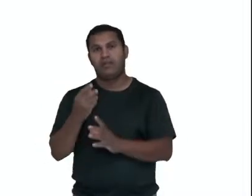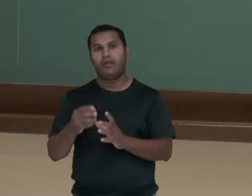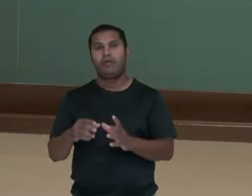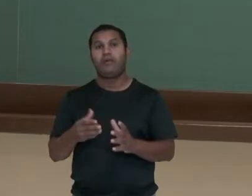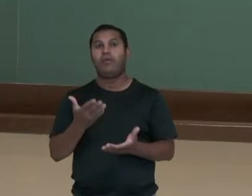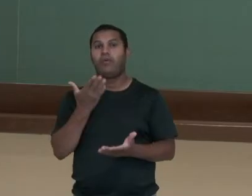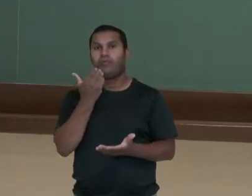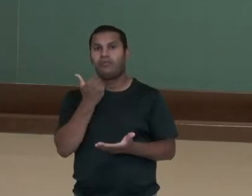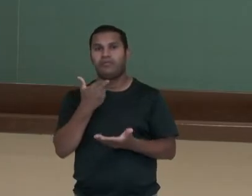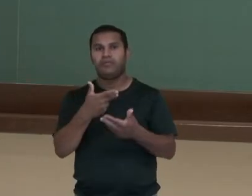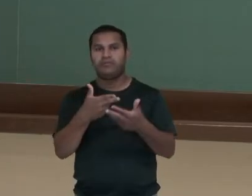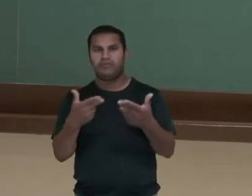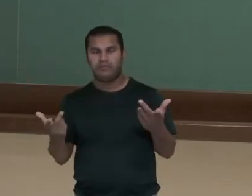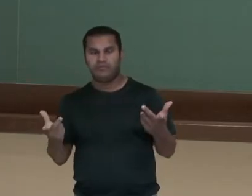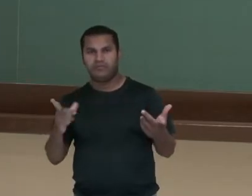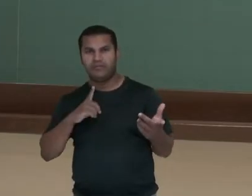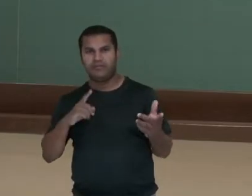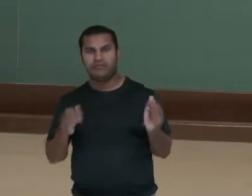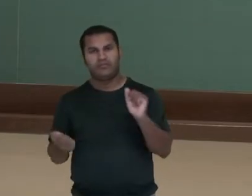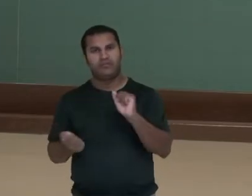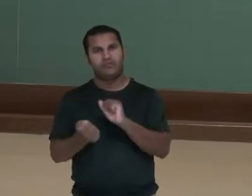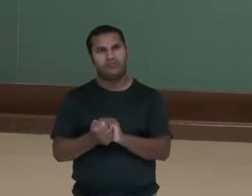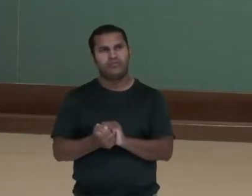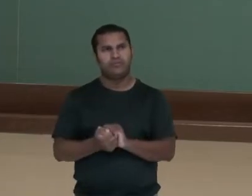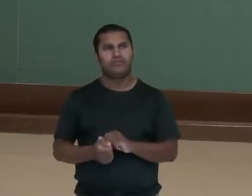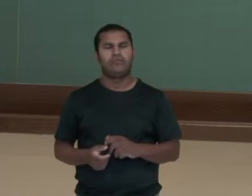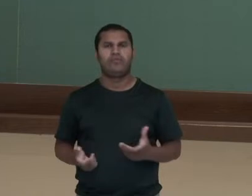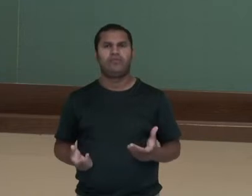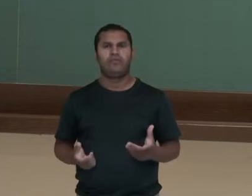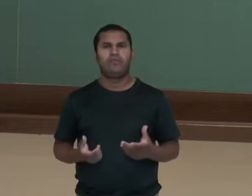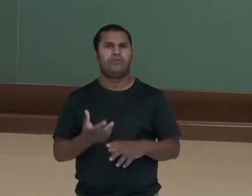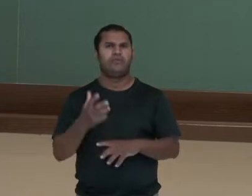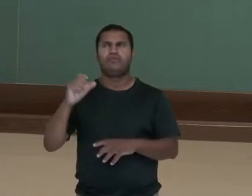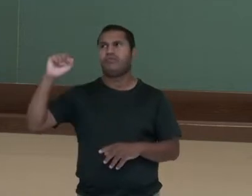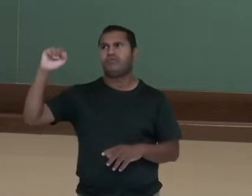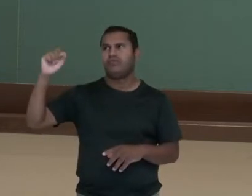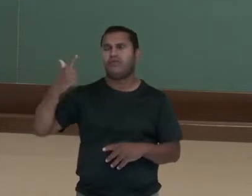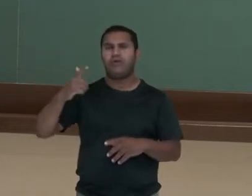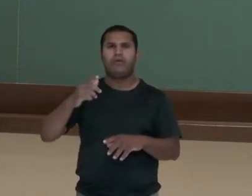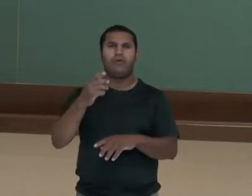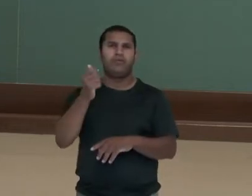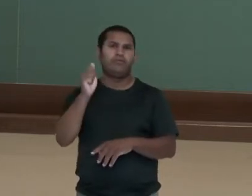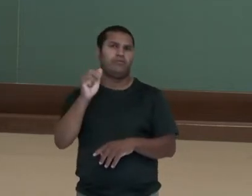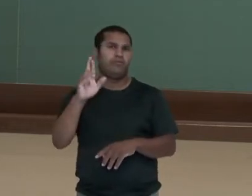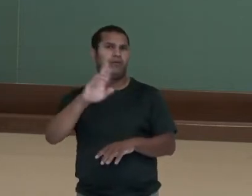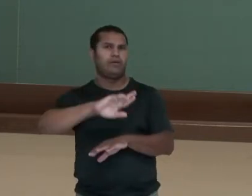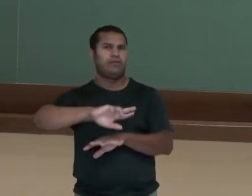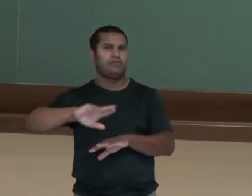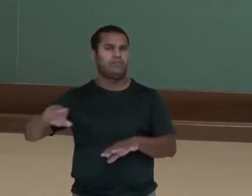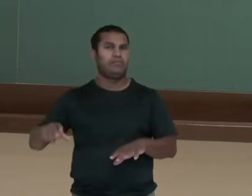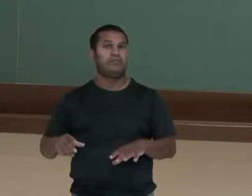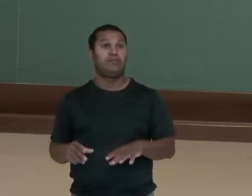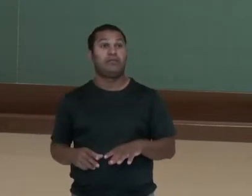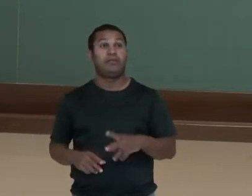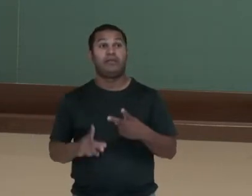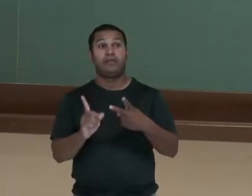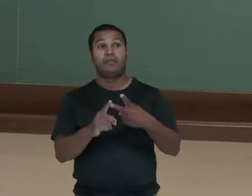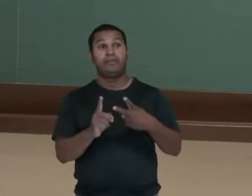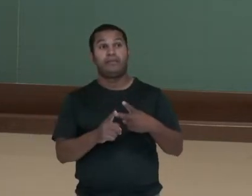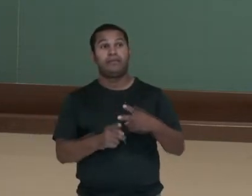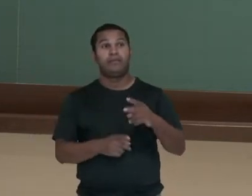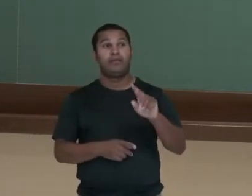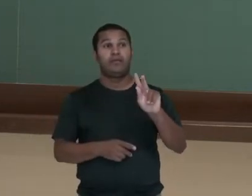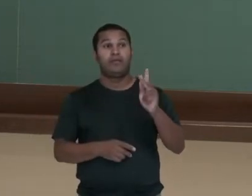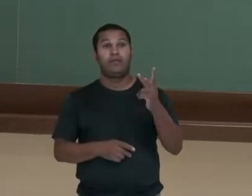partir das moléculas que estão no solo e no ar. E os heterótrofos eles vão consumir